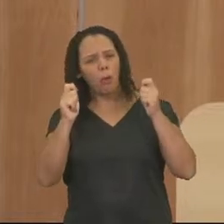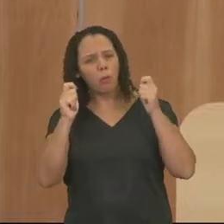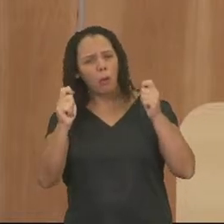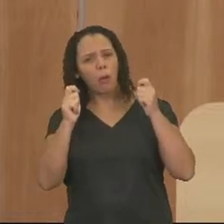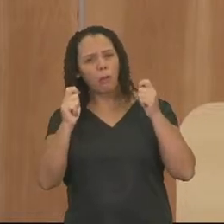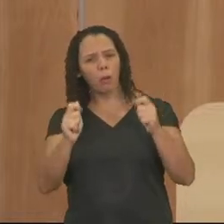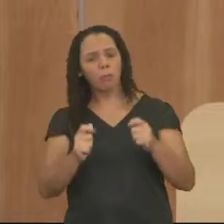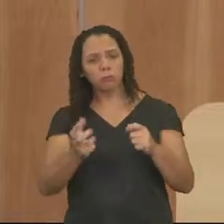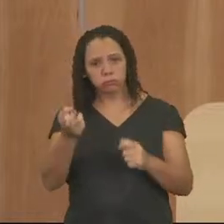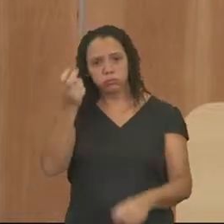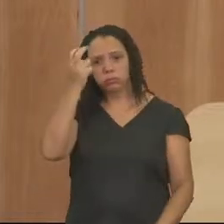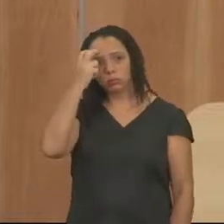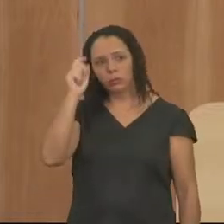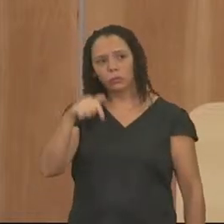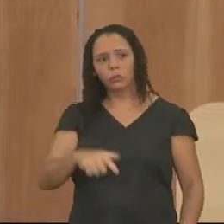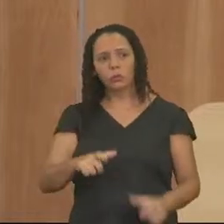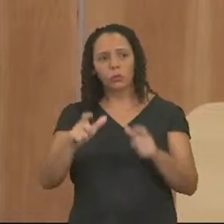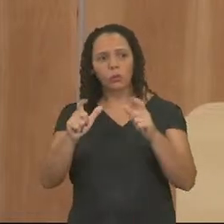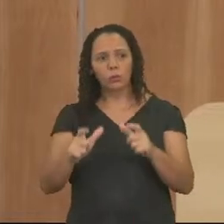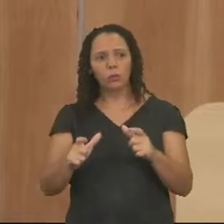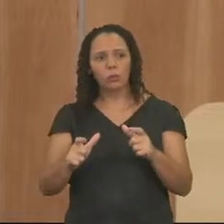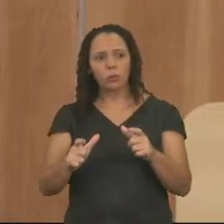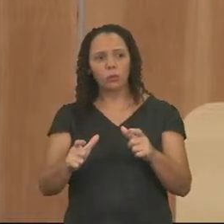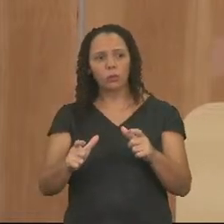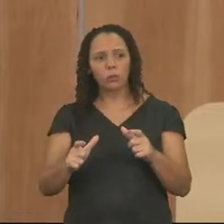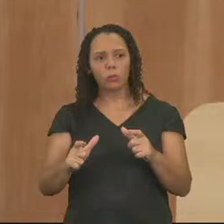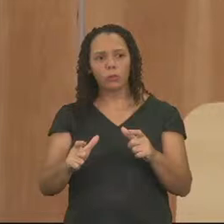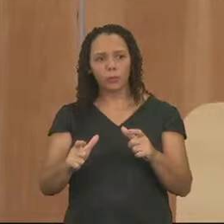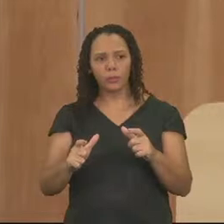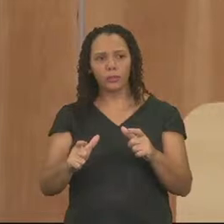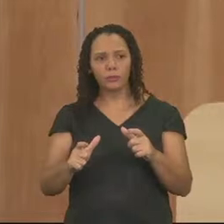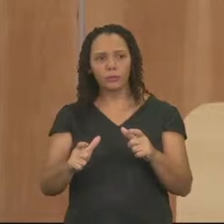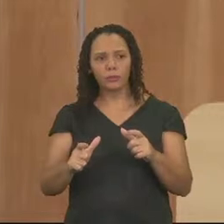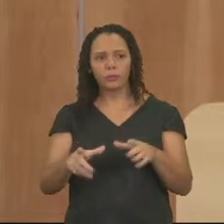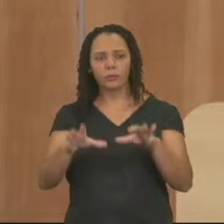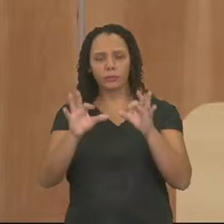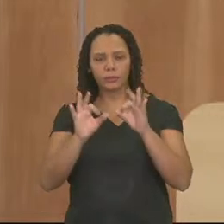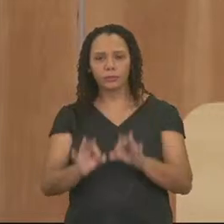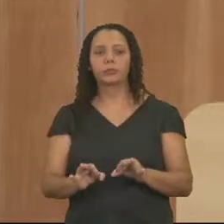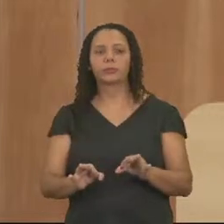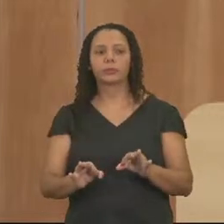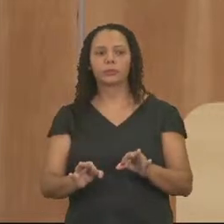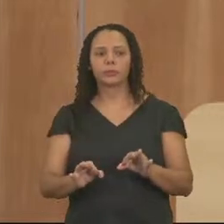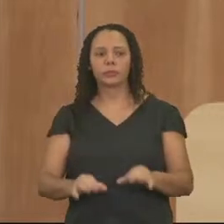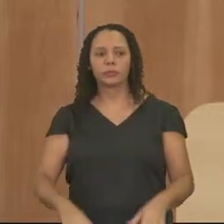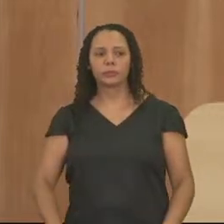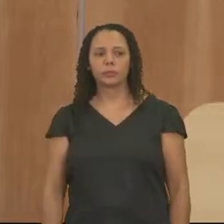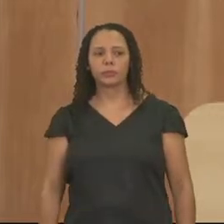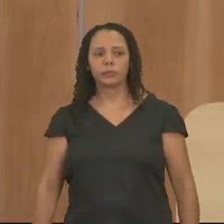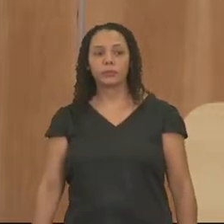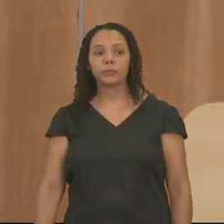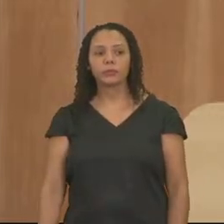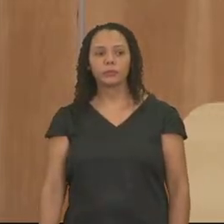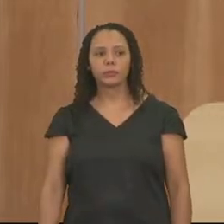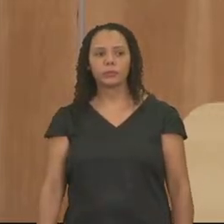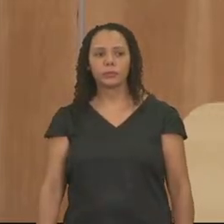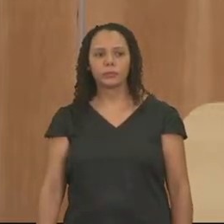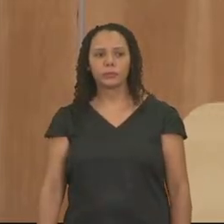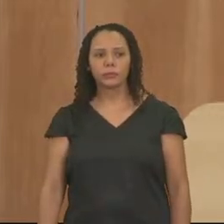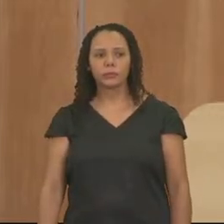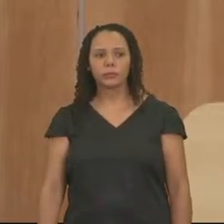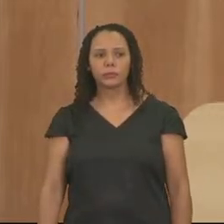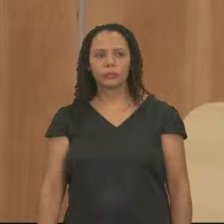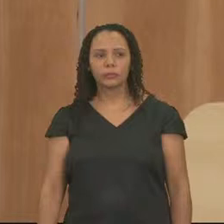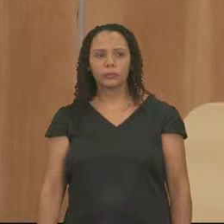lugar certo de manifestarem aqui pacificamente Então, parabéns por vocês estarem